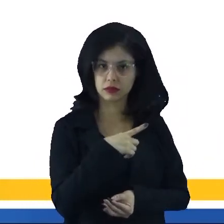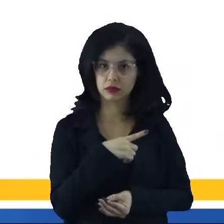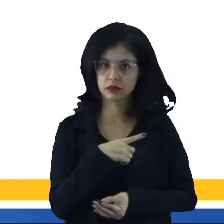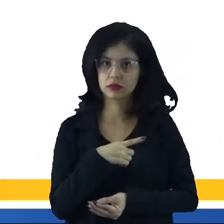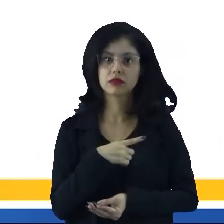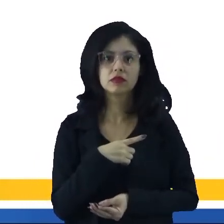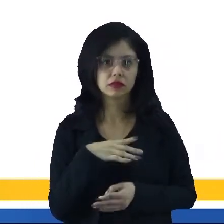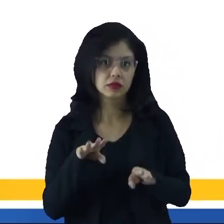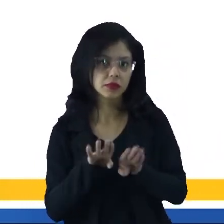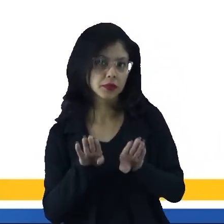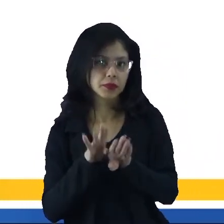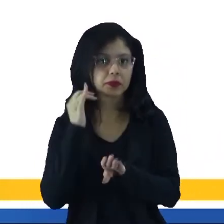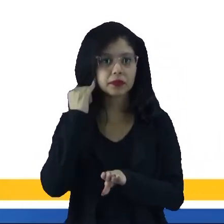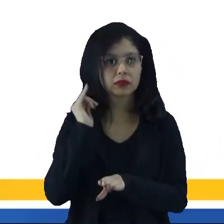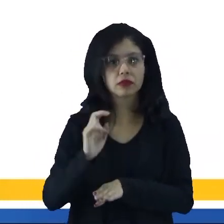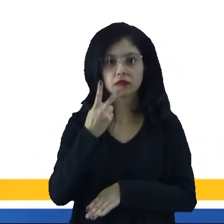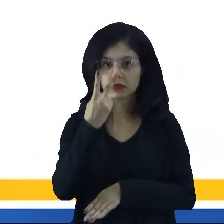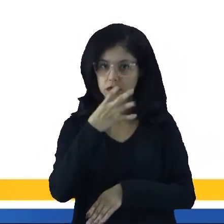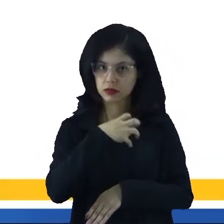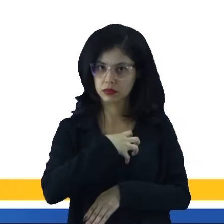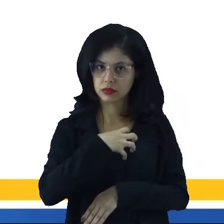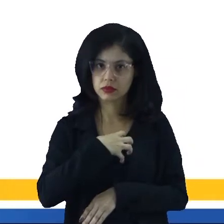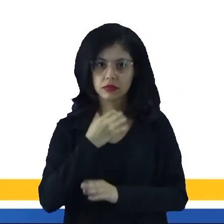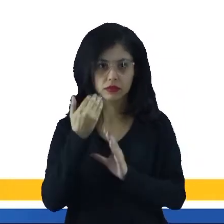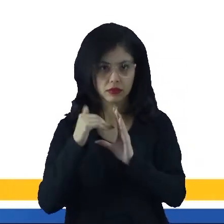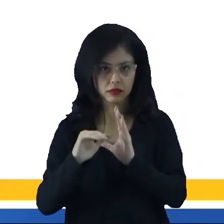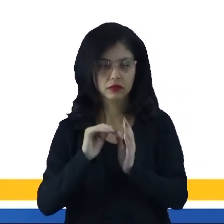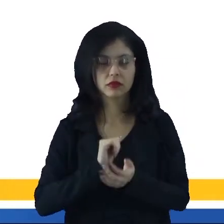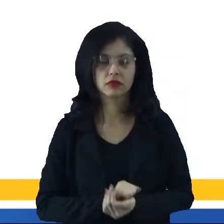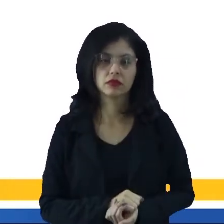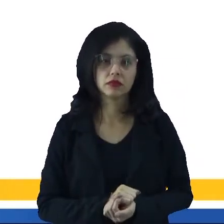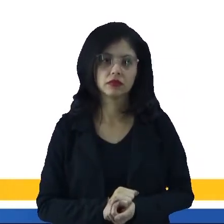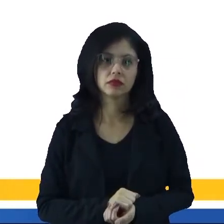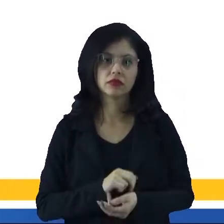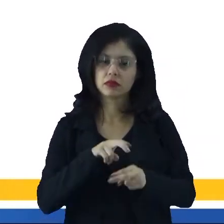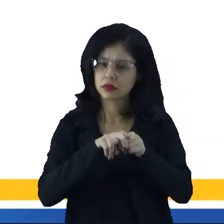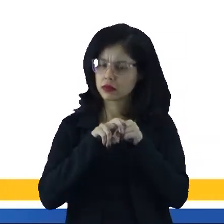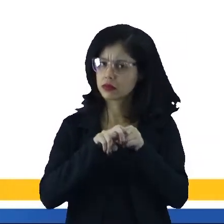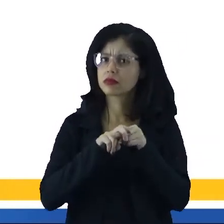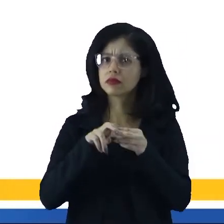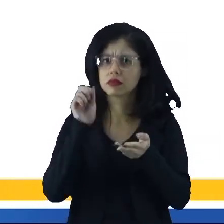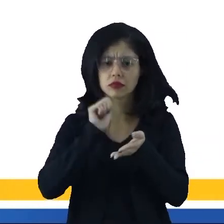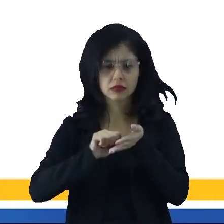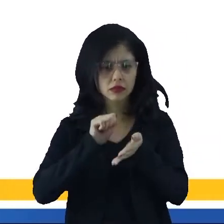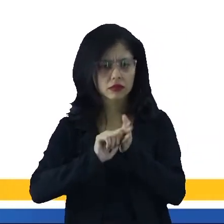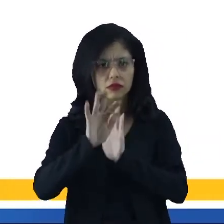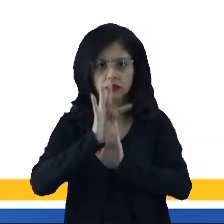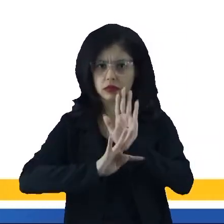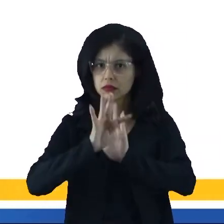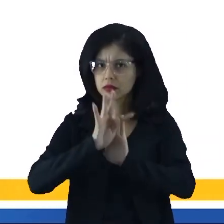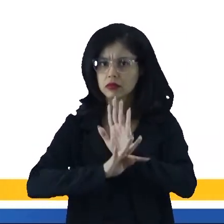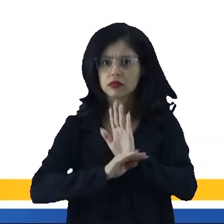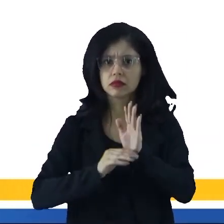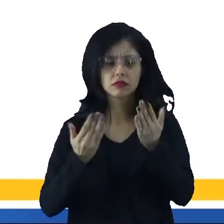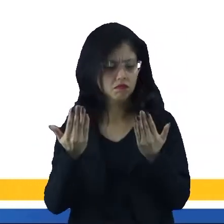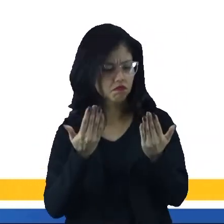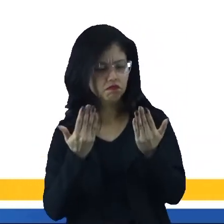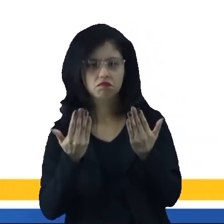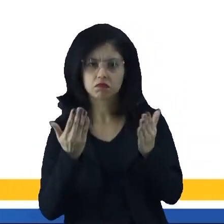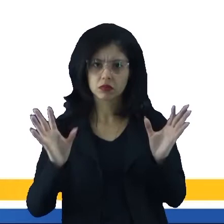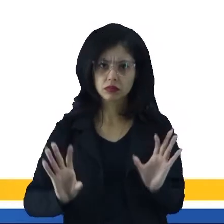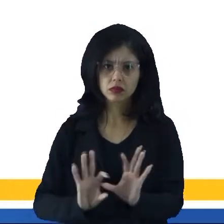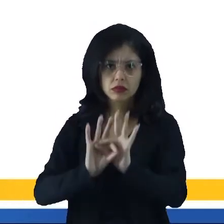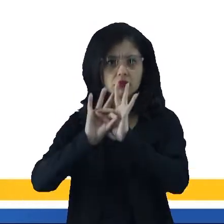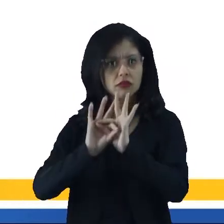também, dá essa ideia de duplo sentido nessa mensagem aí. Então por isso que o texto escrito associado à imagem, nos textos que